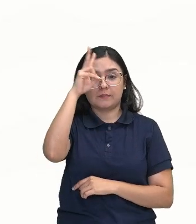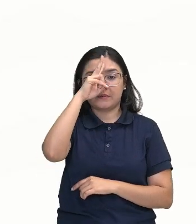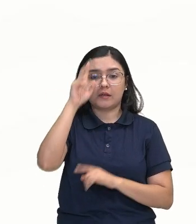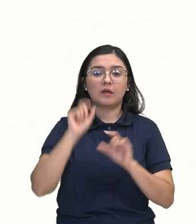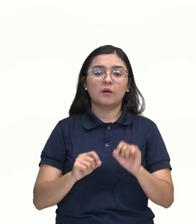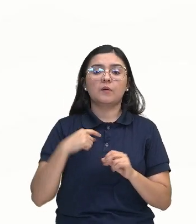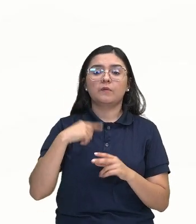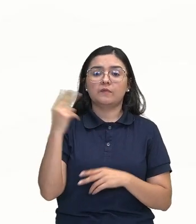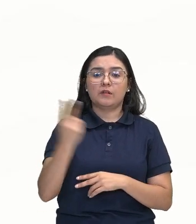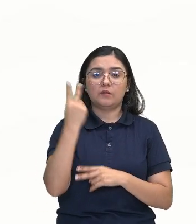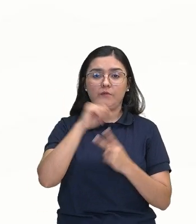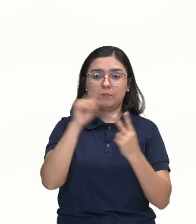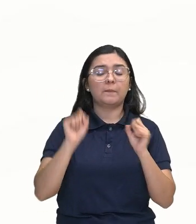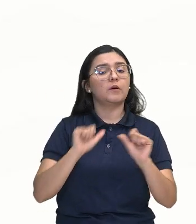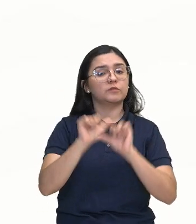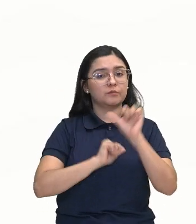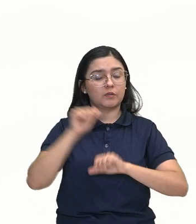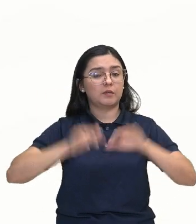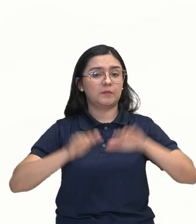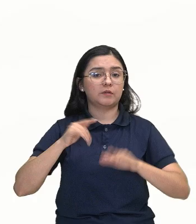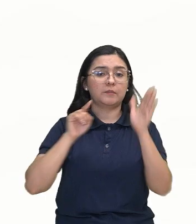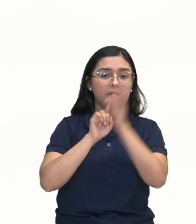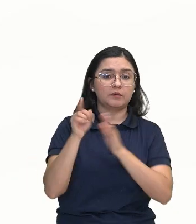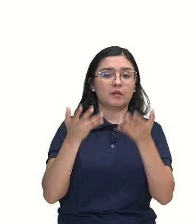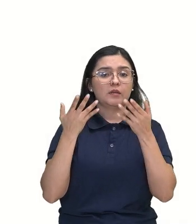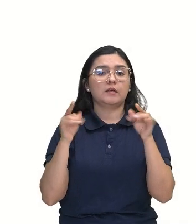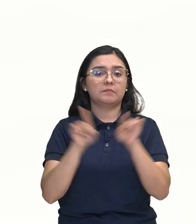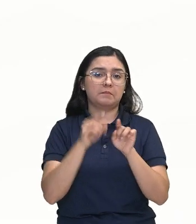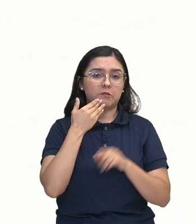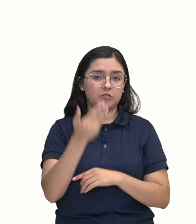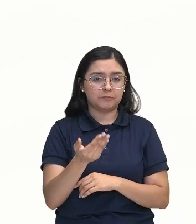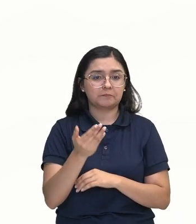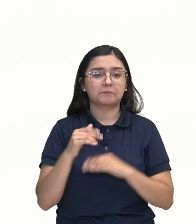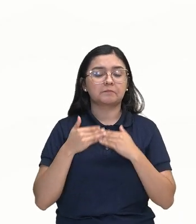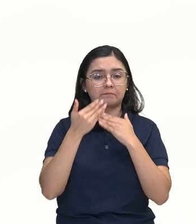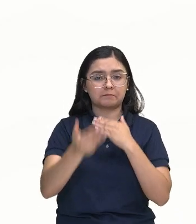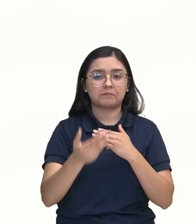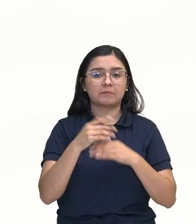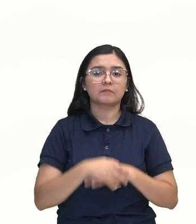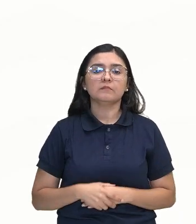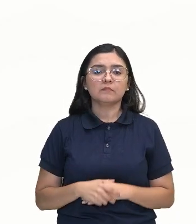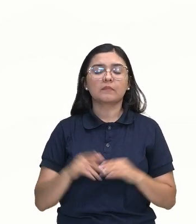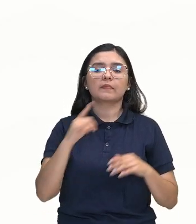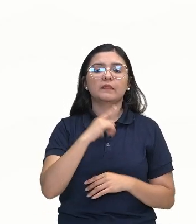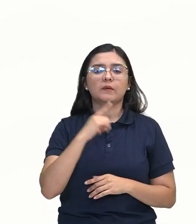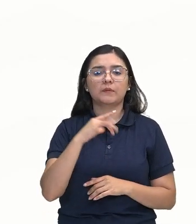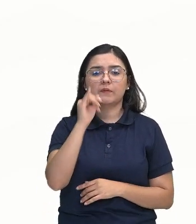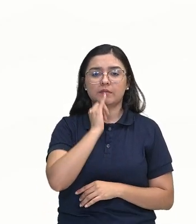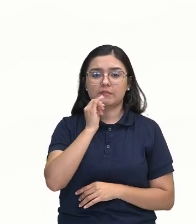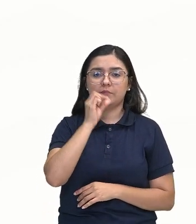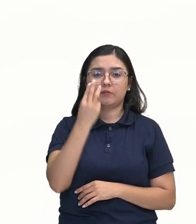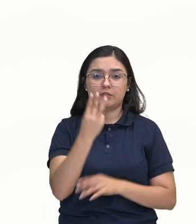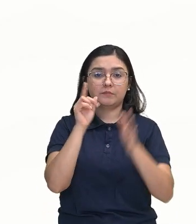pode variar dependendo do que a questão te peça e te ofereça. Seguindo em frente, então, nós temos aqui mais